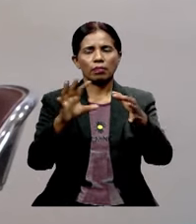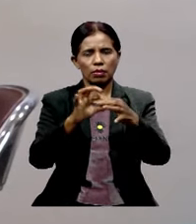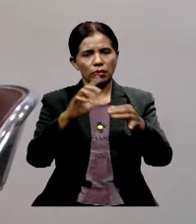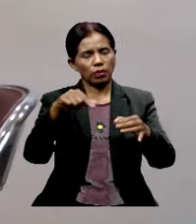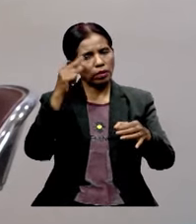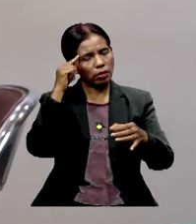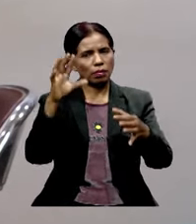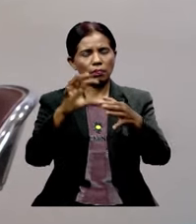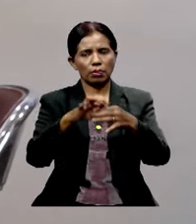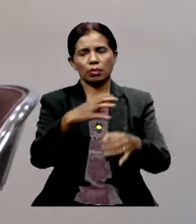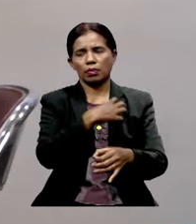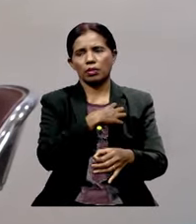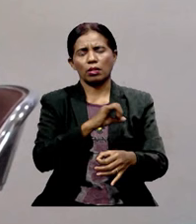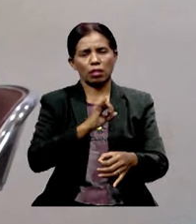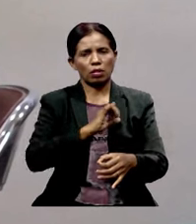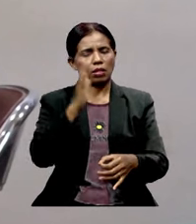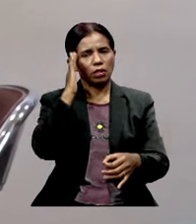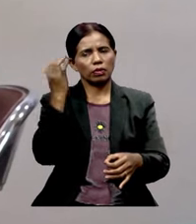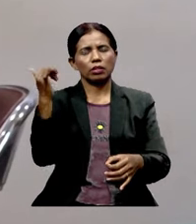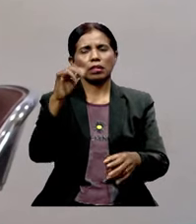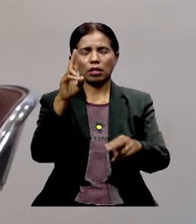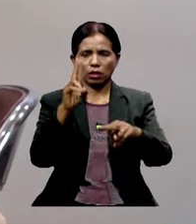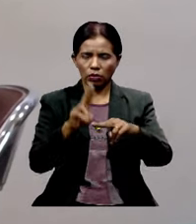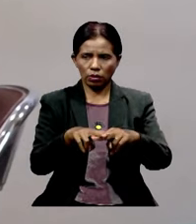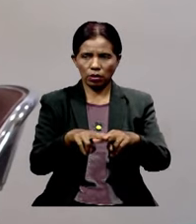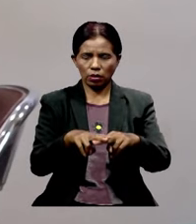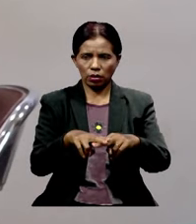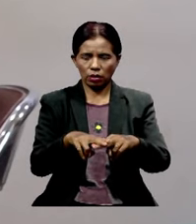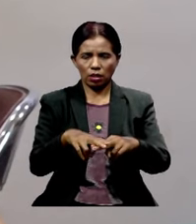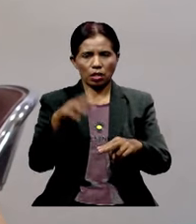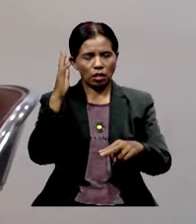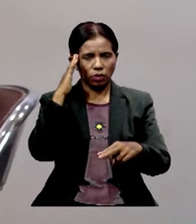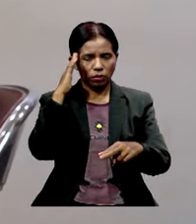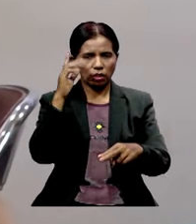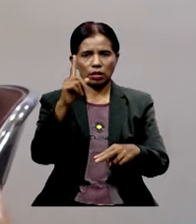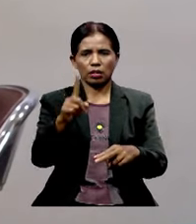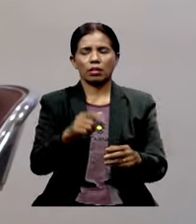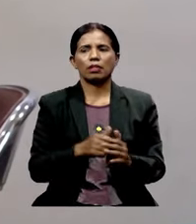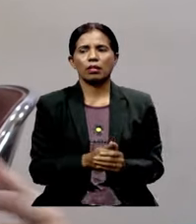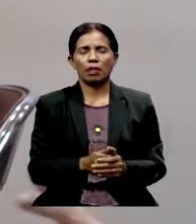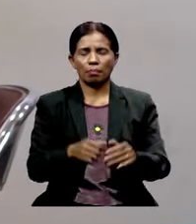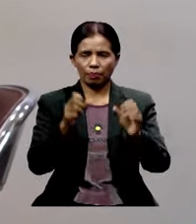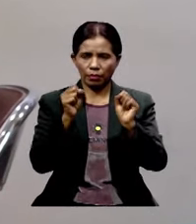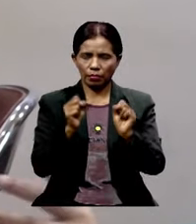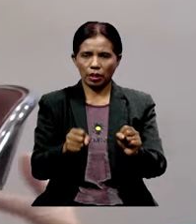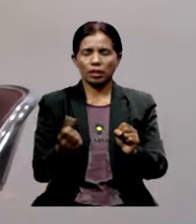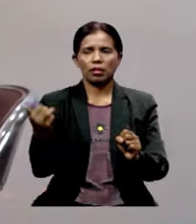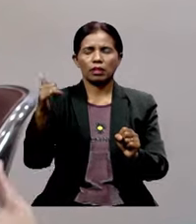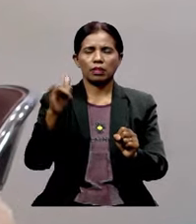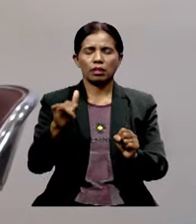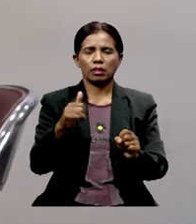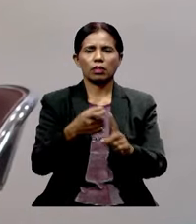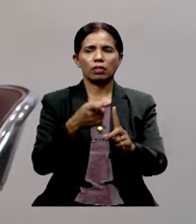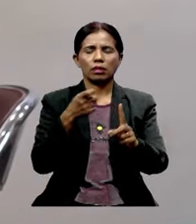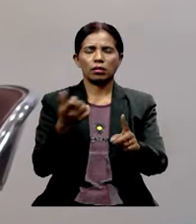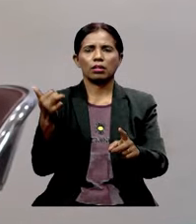membros penteli ha ne sira tengi tur halo reflexão ida e bele sira desiste usi posição